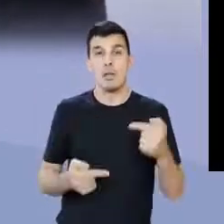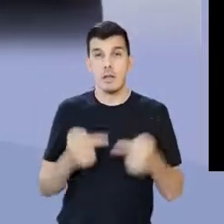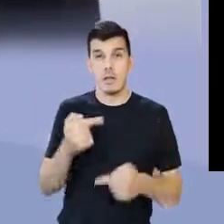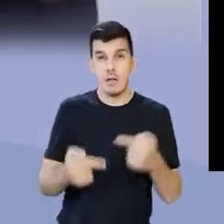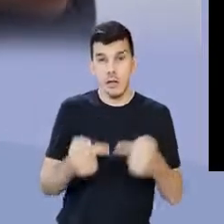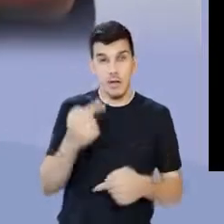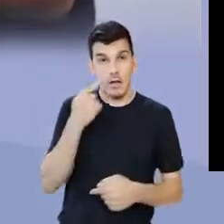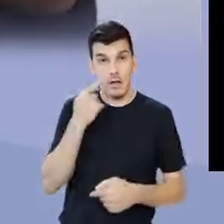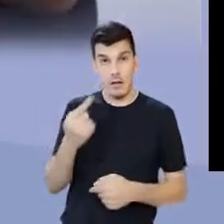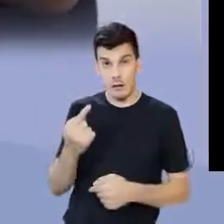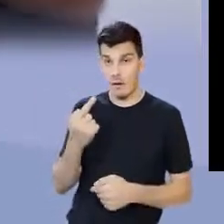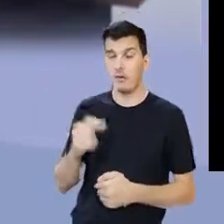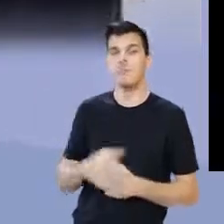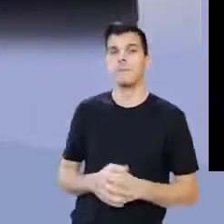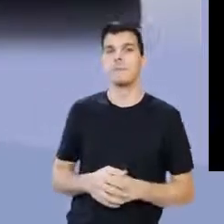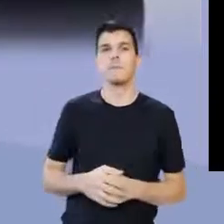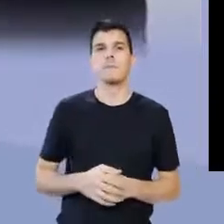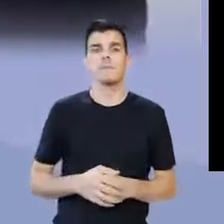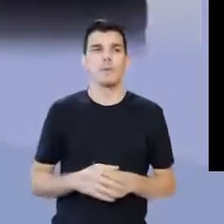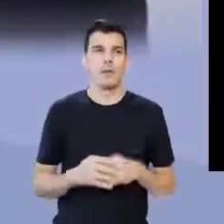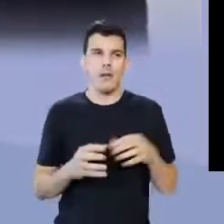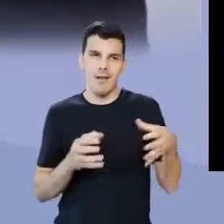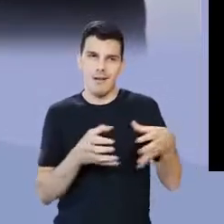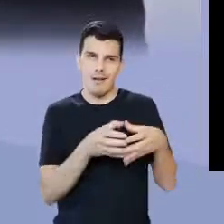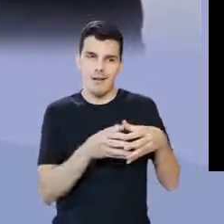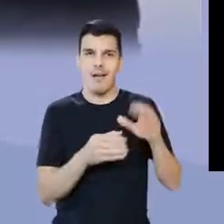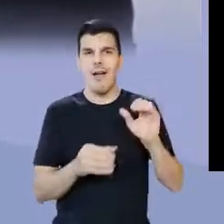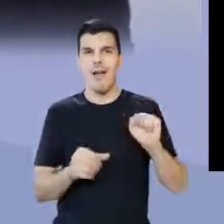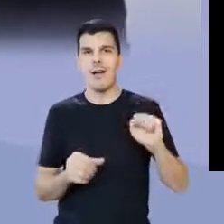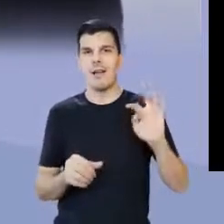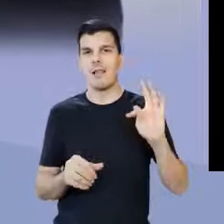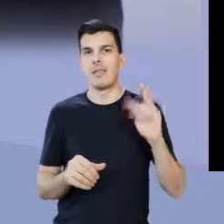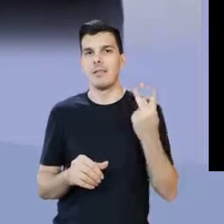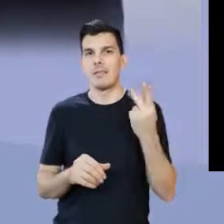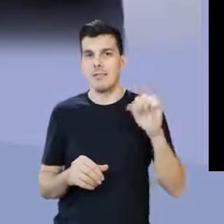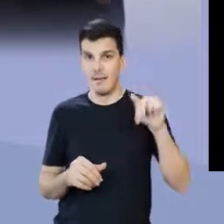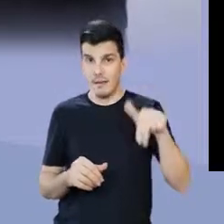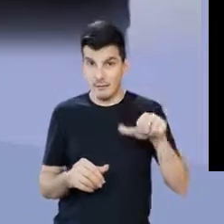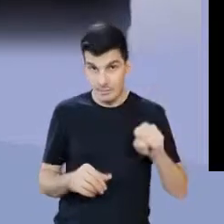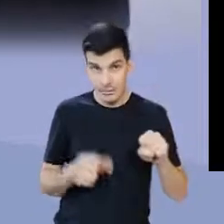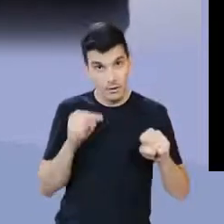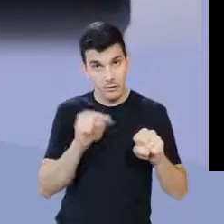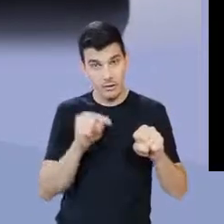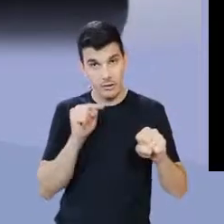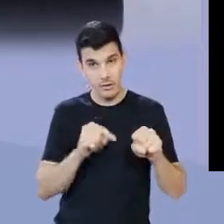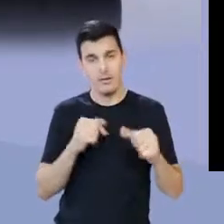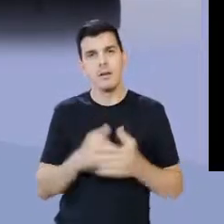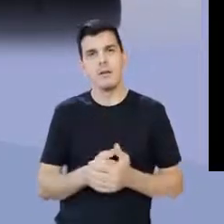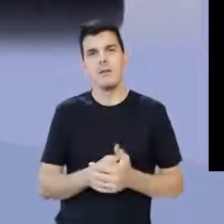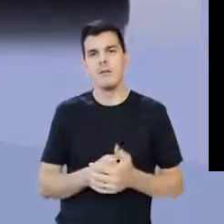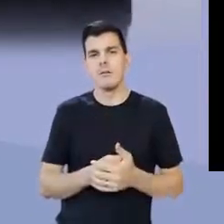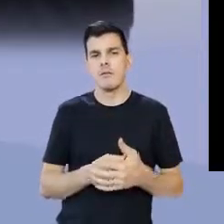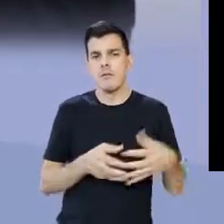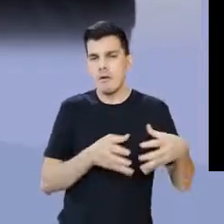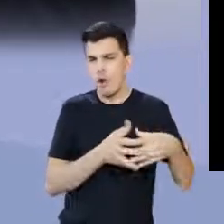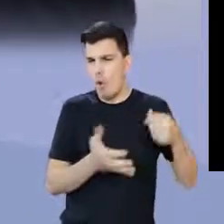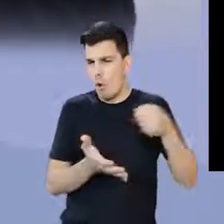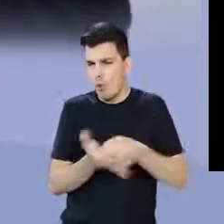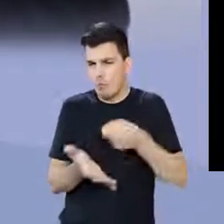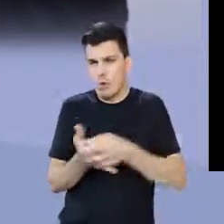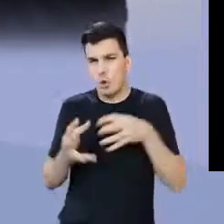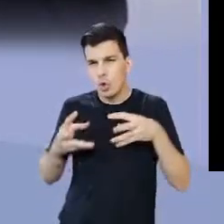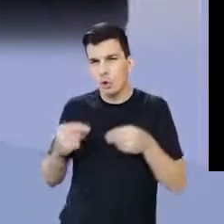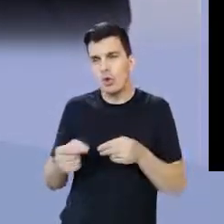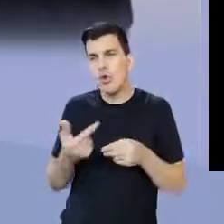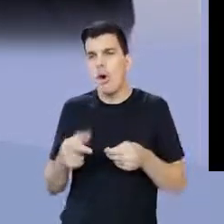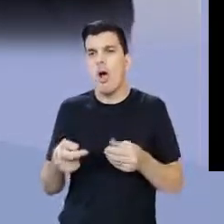do Peloponeso. É quando Atenas, na realidade, ela cria uma liga chamada Liga de Delos, e ela obriga todas as cidades